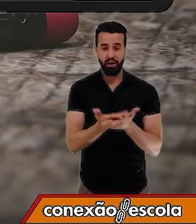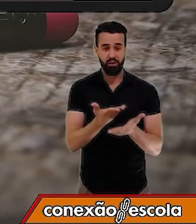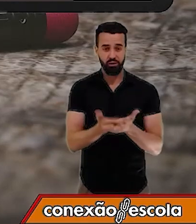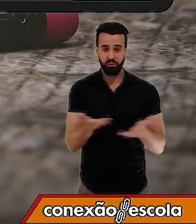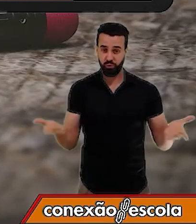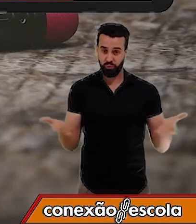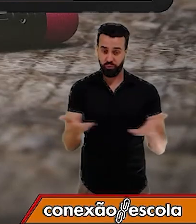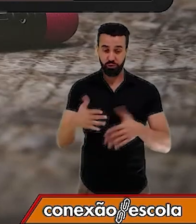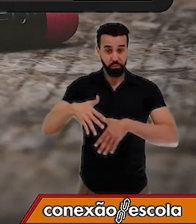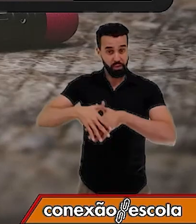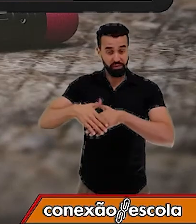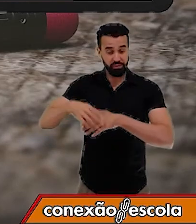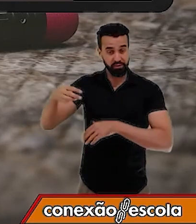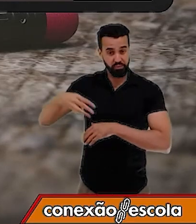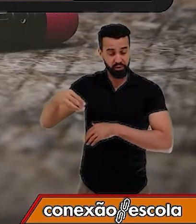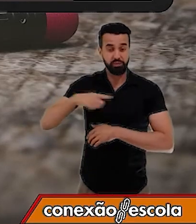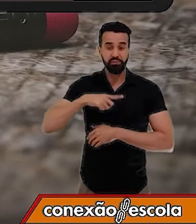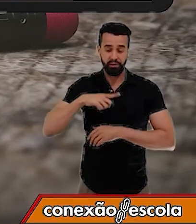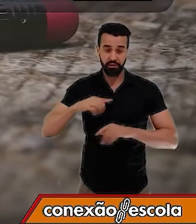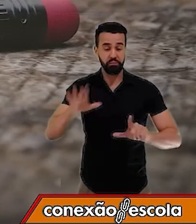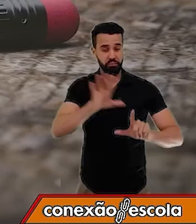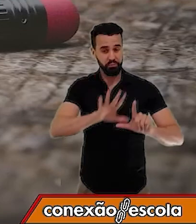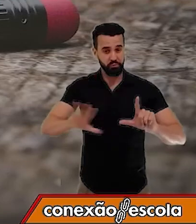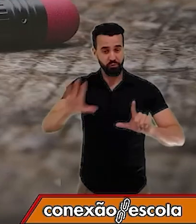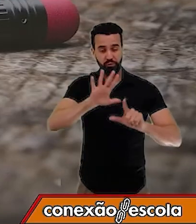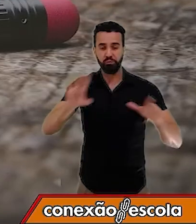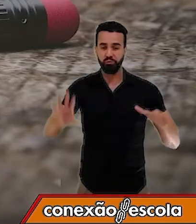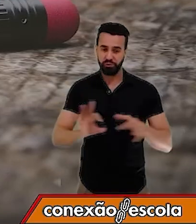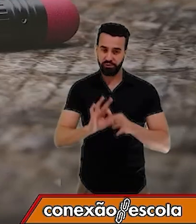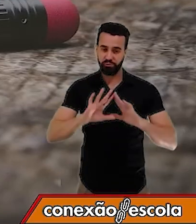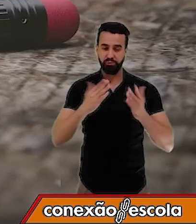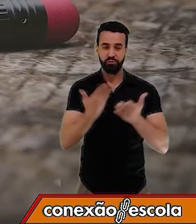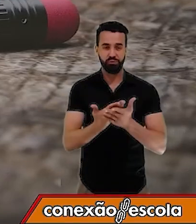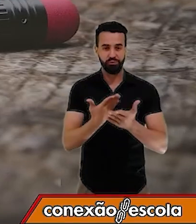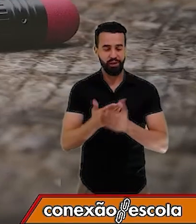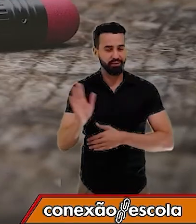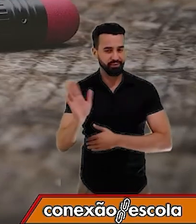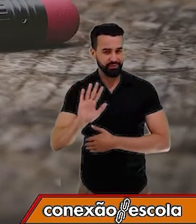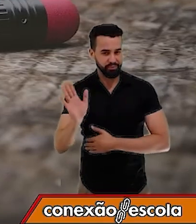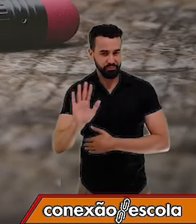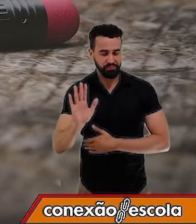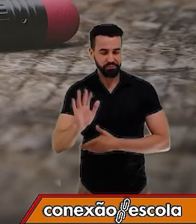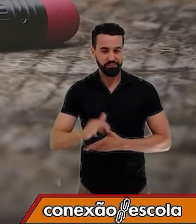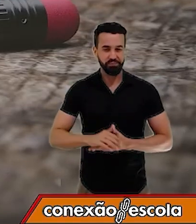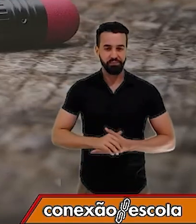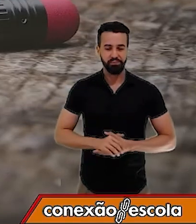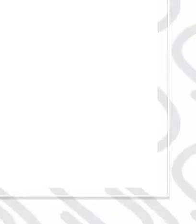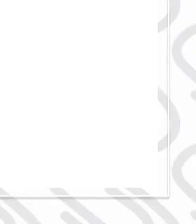hoje de matemática você encontra lá no portal Conexão Escola. Até mais!